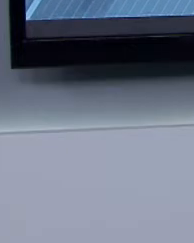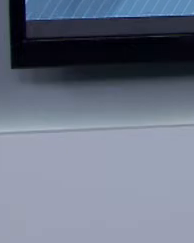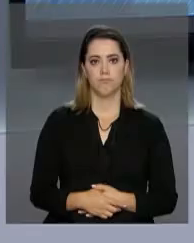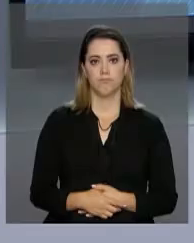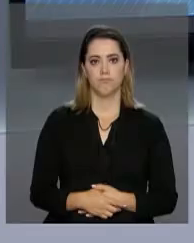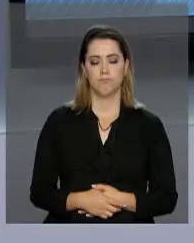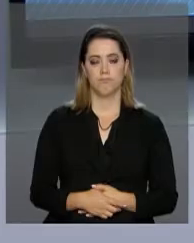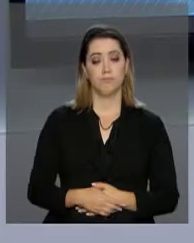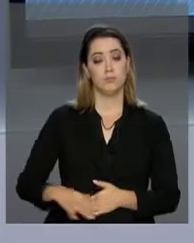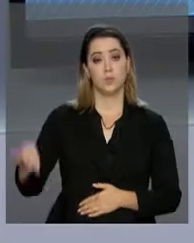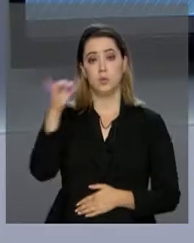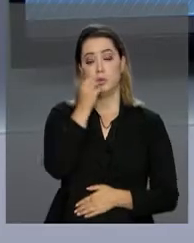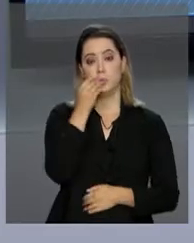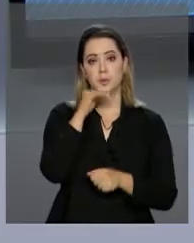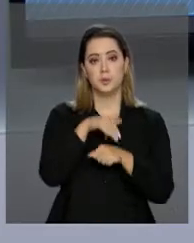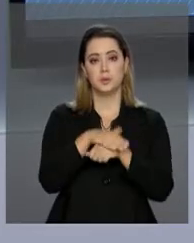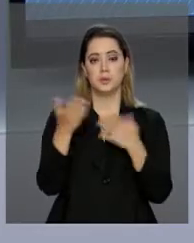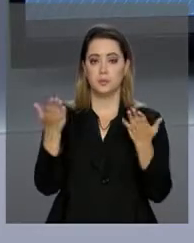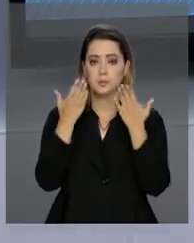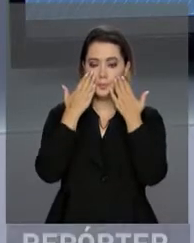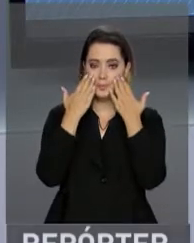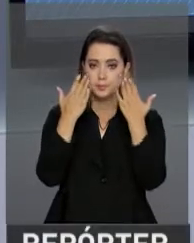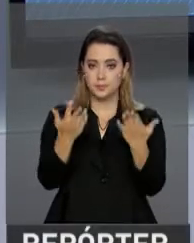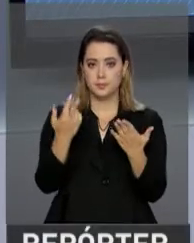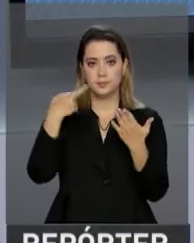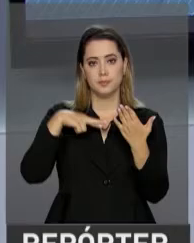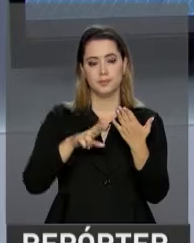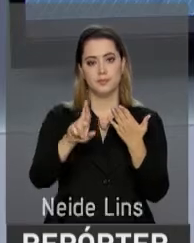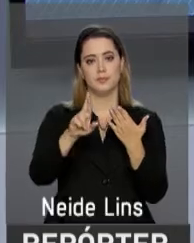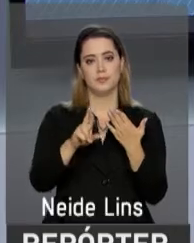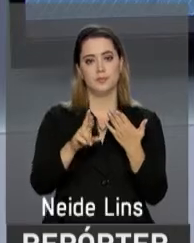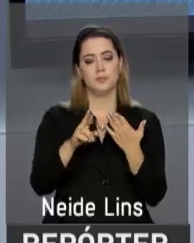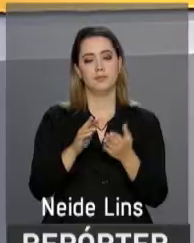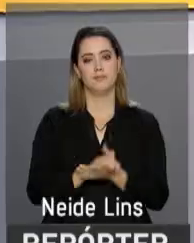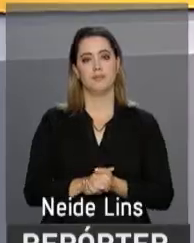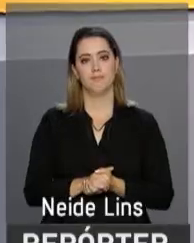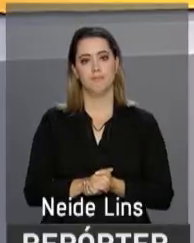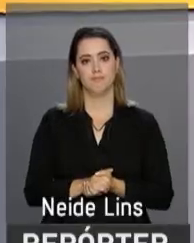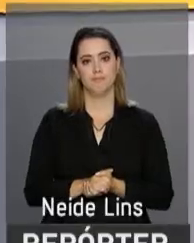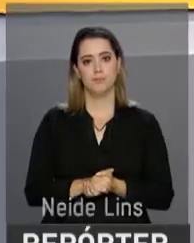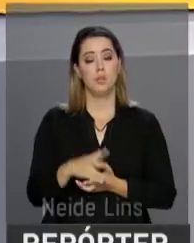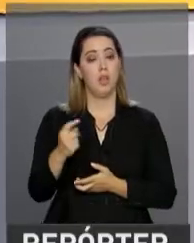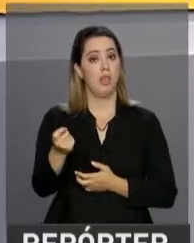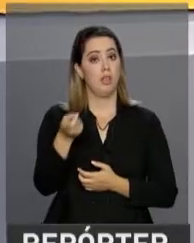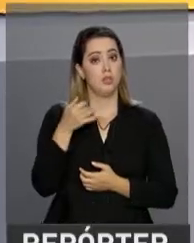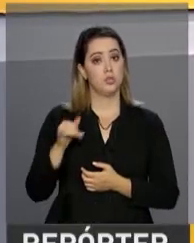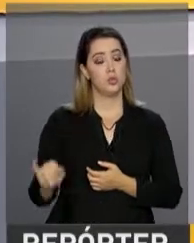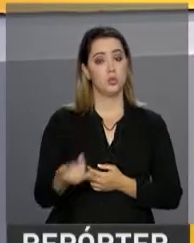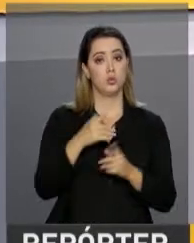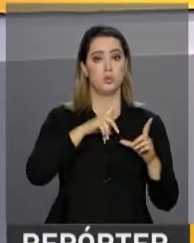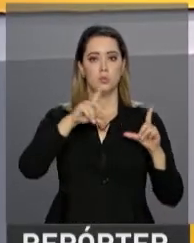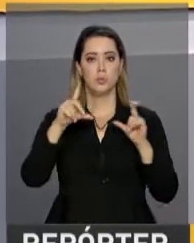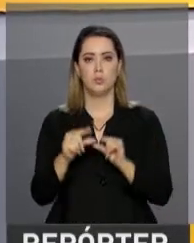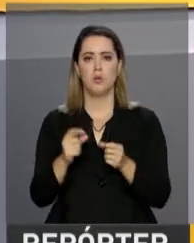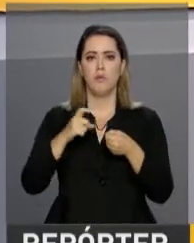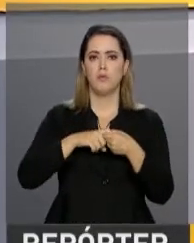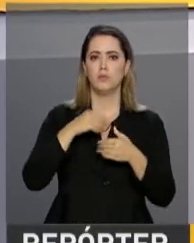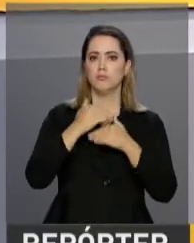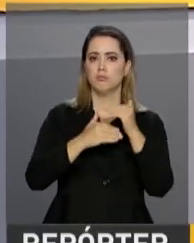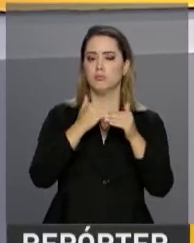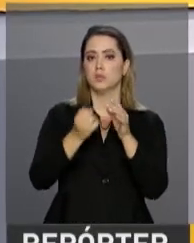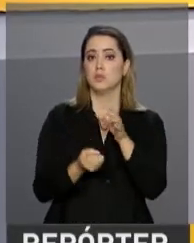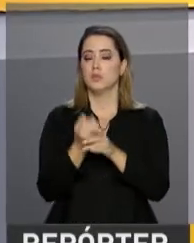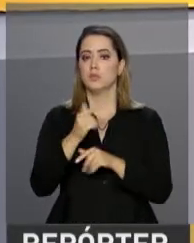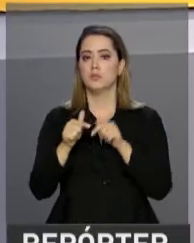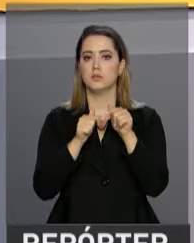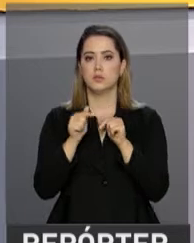olá boa noite no ar mais uma edição do repórter nbr taxas de juros menores recuperação no mercado de trabalho